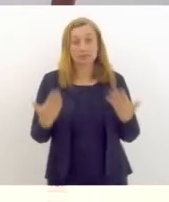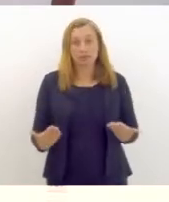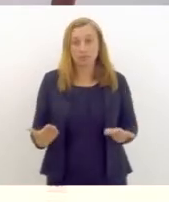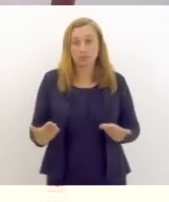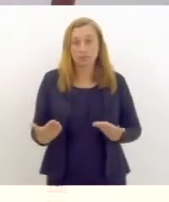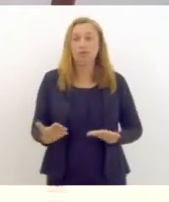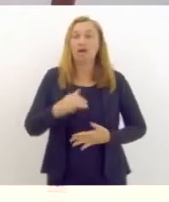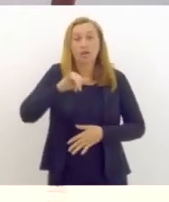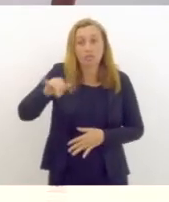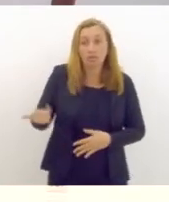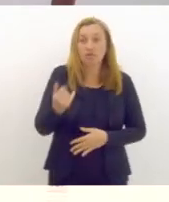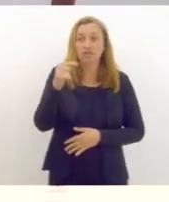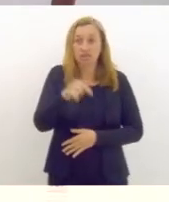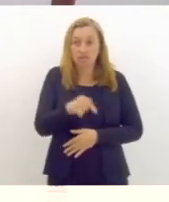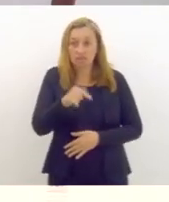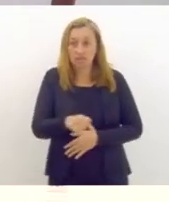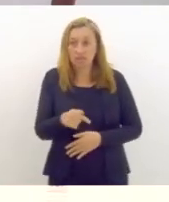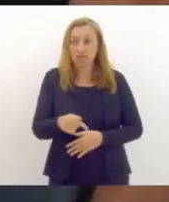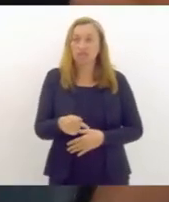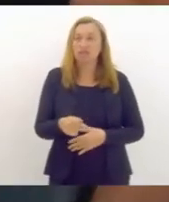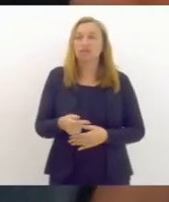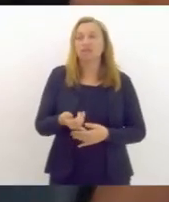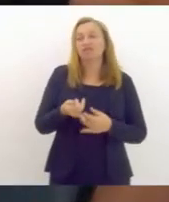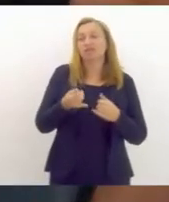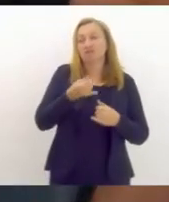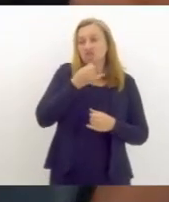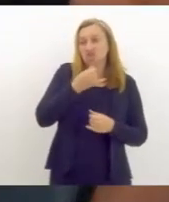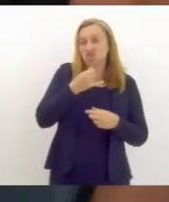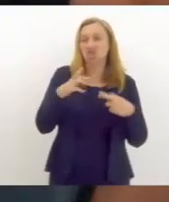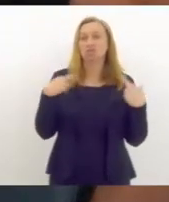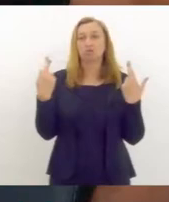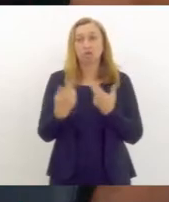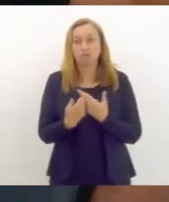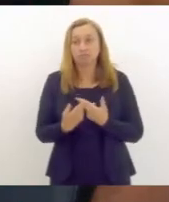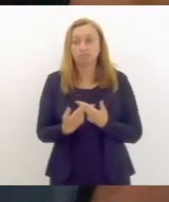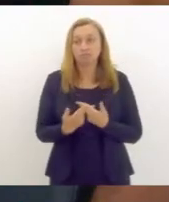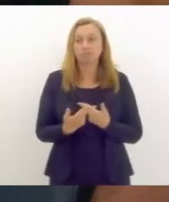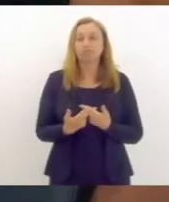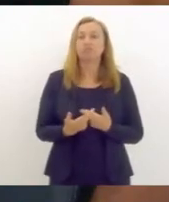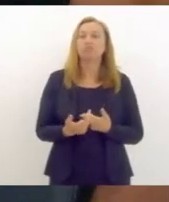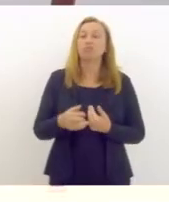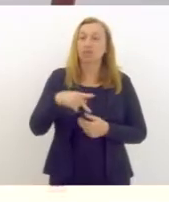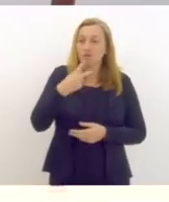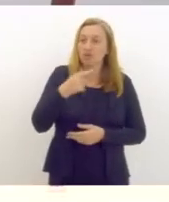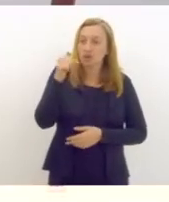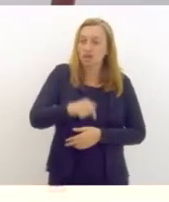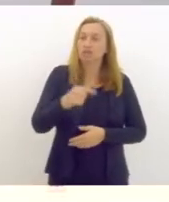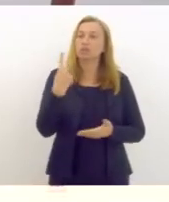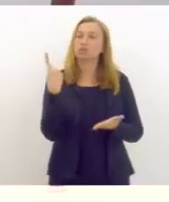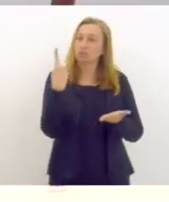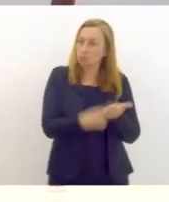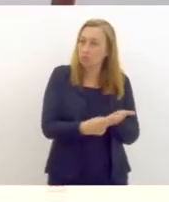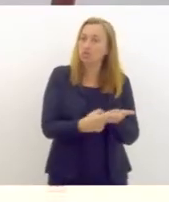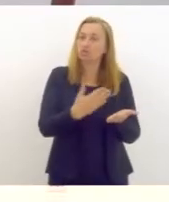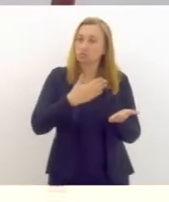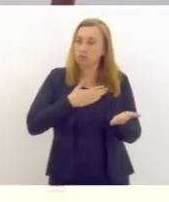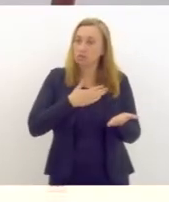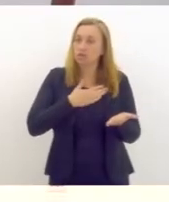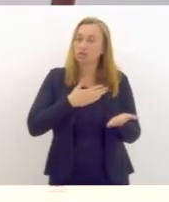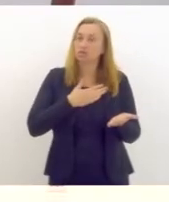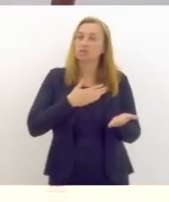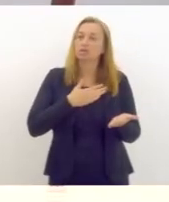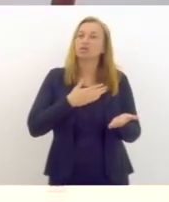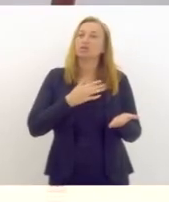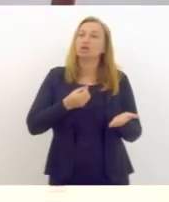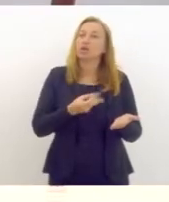aproveita que o ensejo já dessa frustrada reunião que eu reafirmo aqui o meu compromisso que enquanto eu tiver